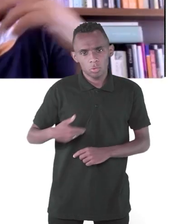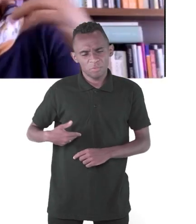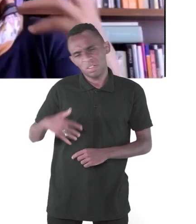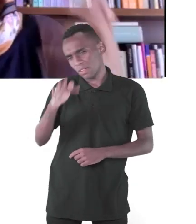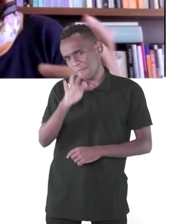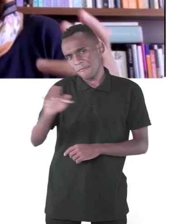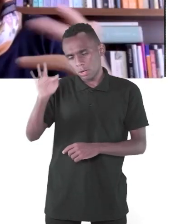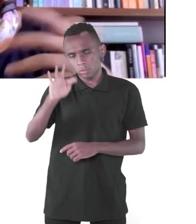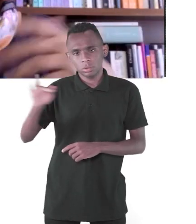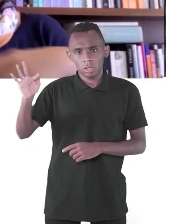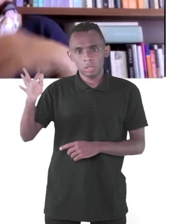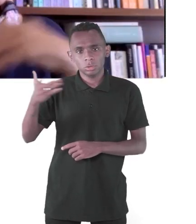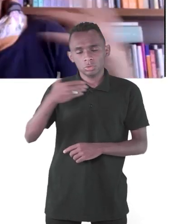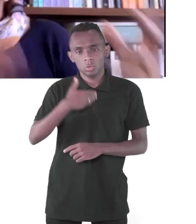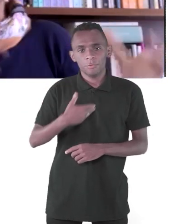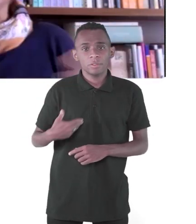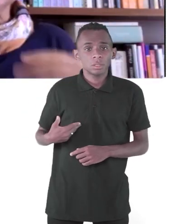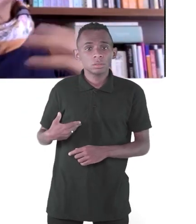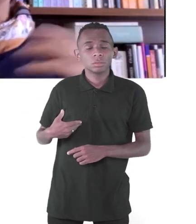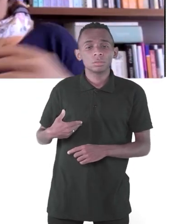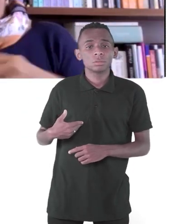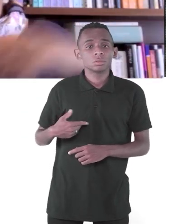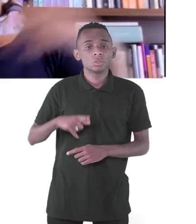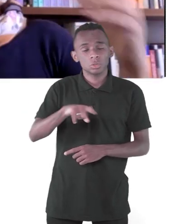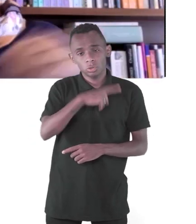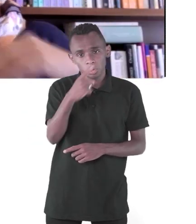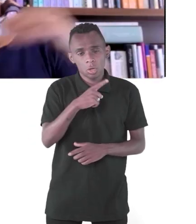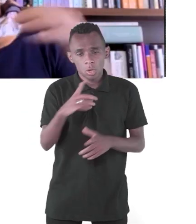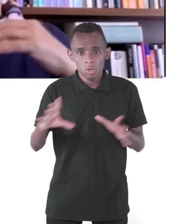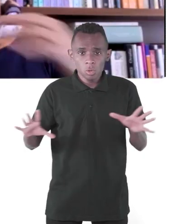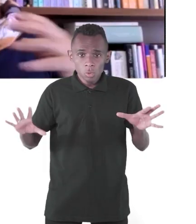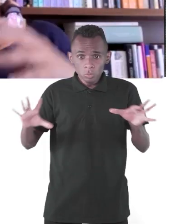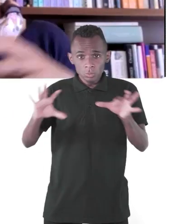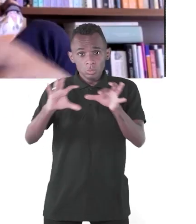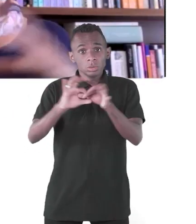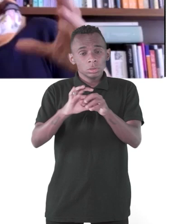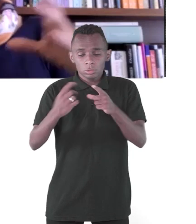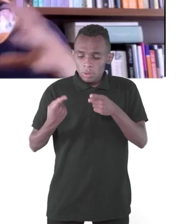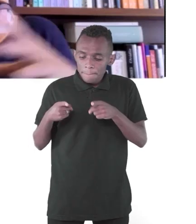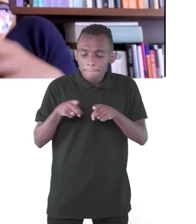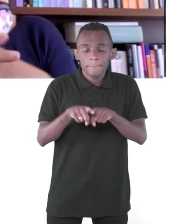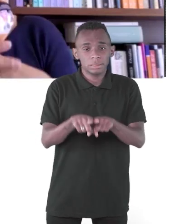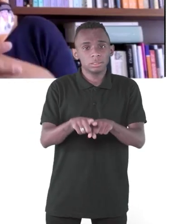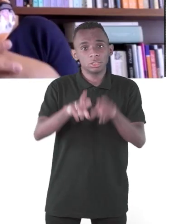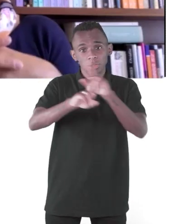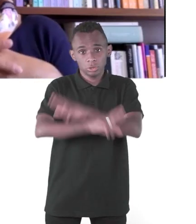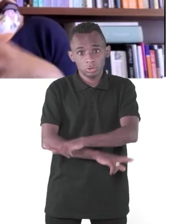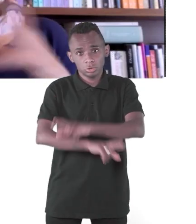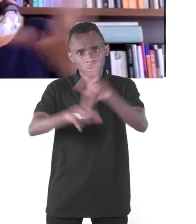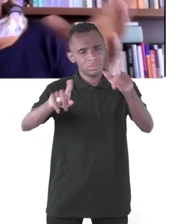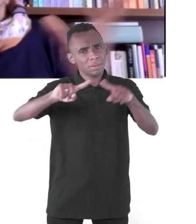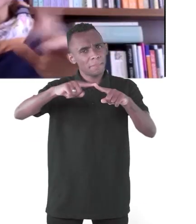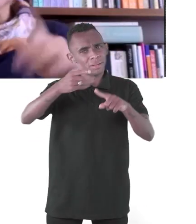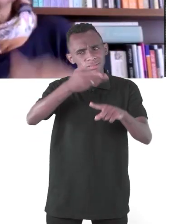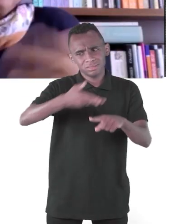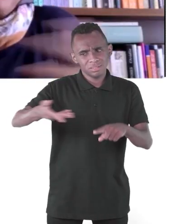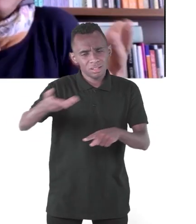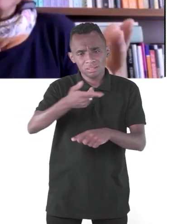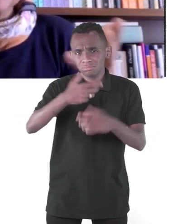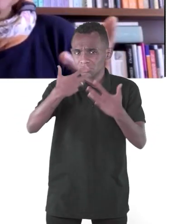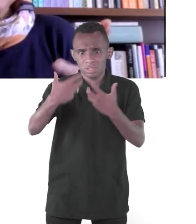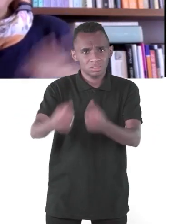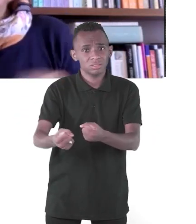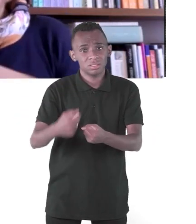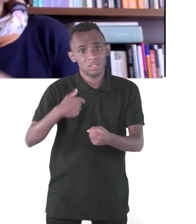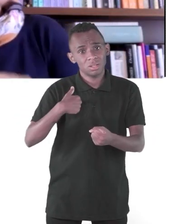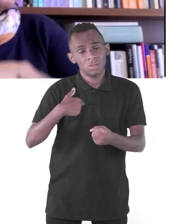públicas, universitárias, para que a gente fizesse um modelo de parceria um pouco diferente. E essas emissoras não